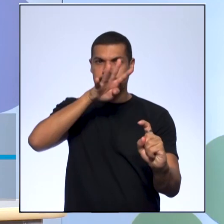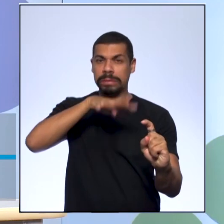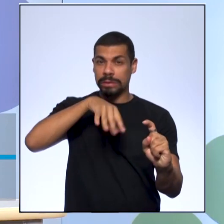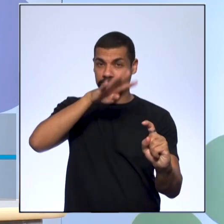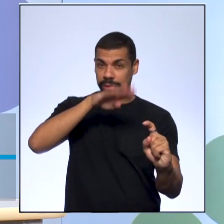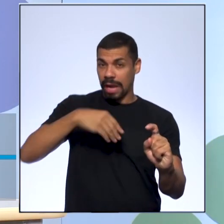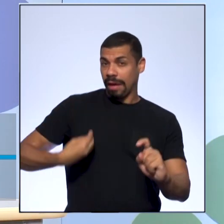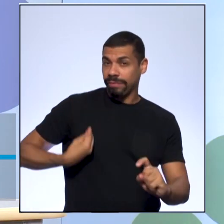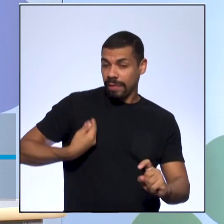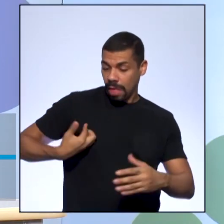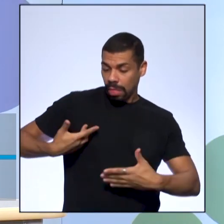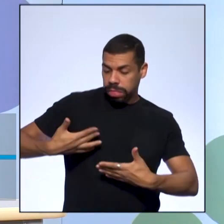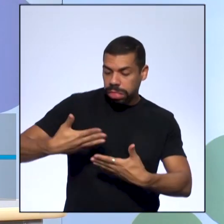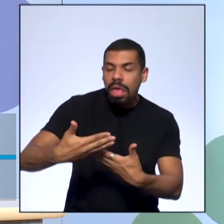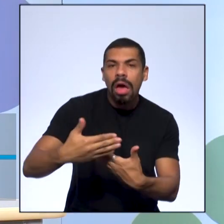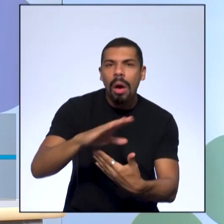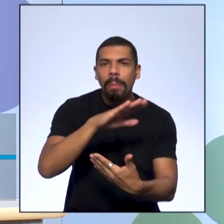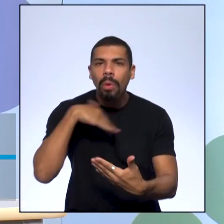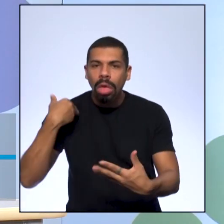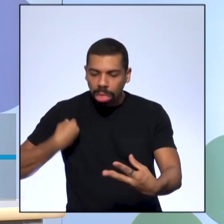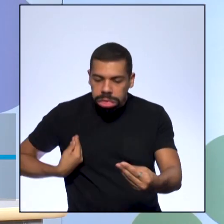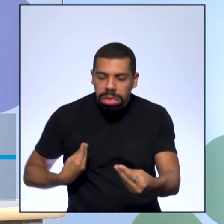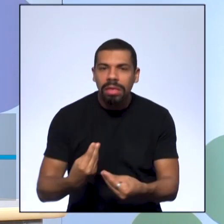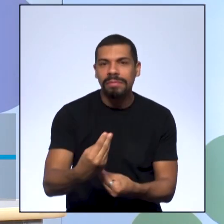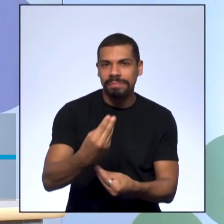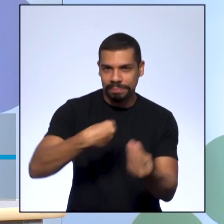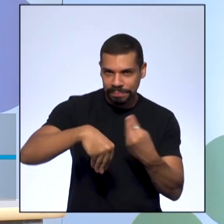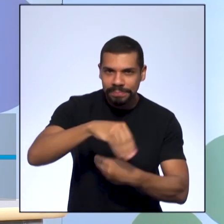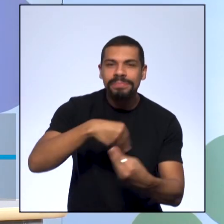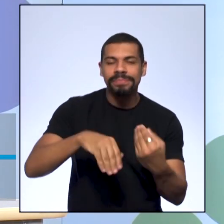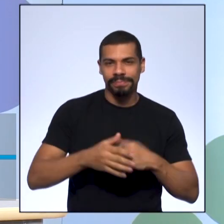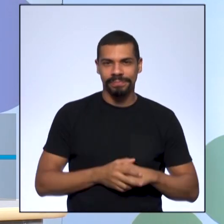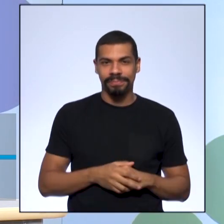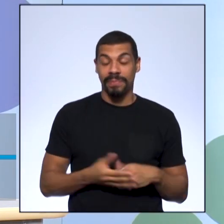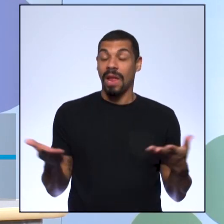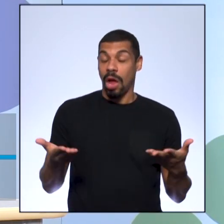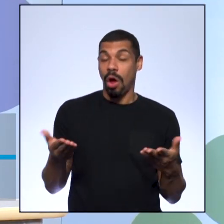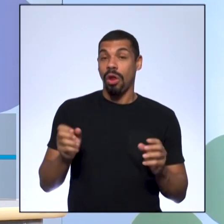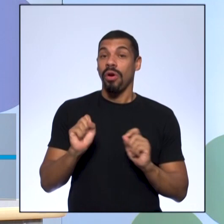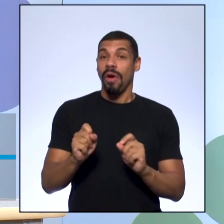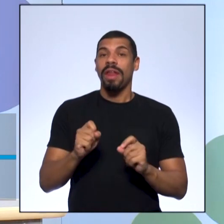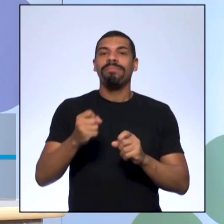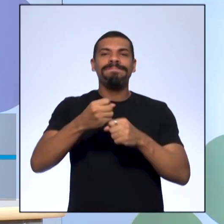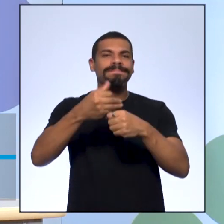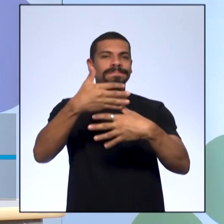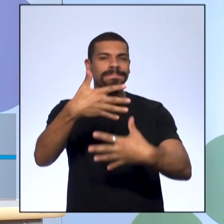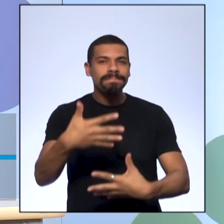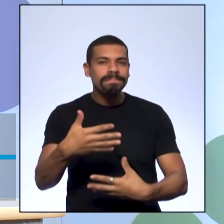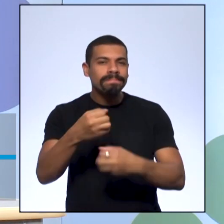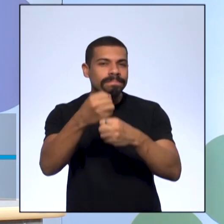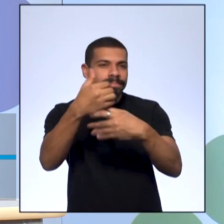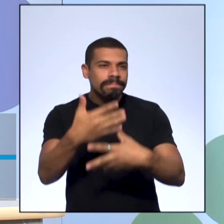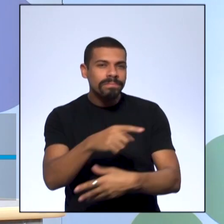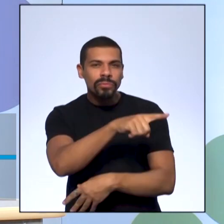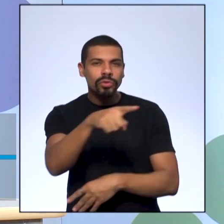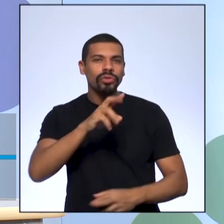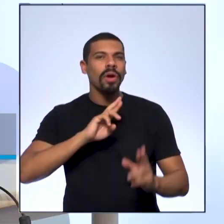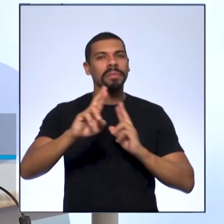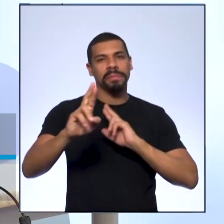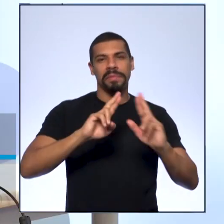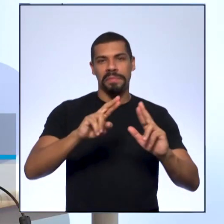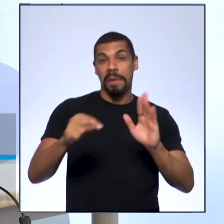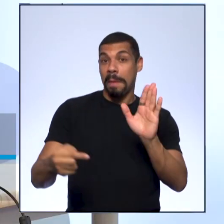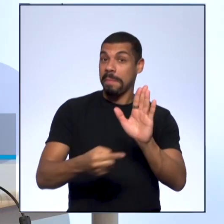Luíse, então nós vamos para uma interação. O administrador vai abrir o chat para fazermos a nossa primeira interação da aula.